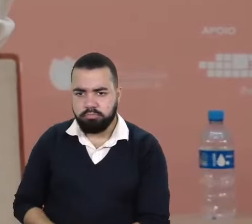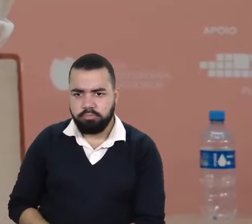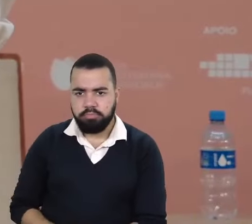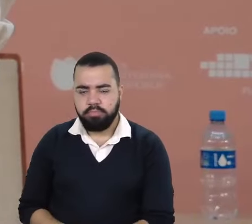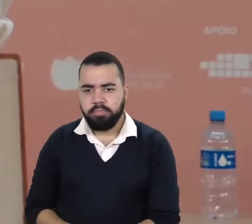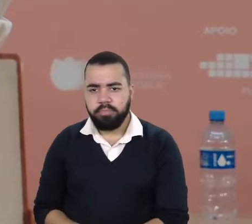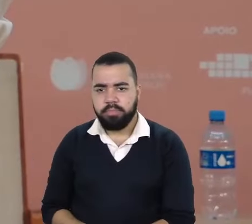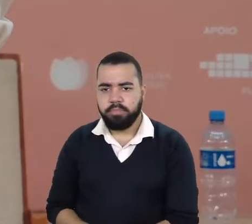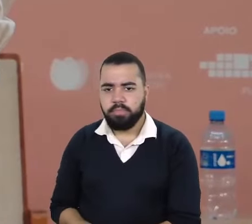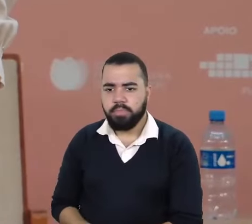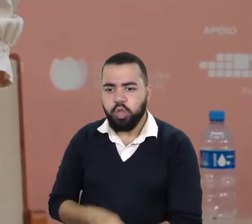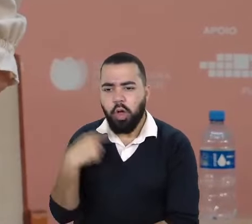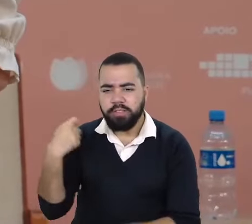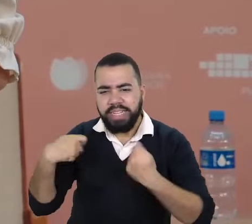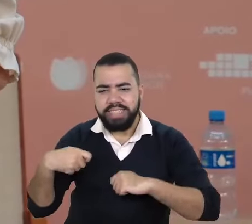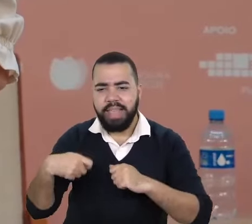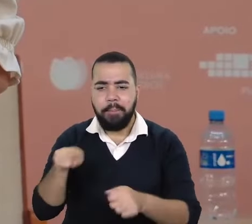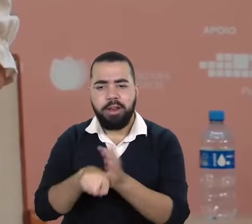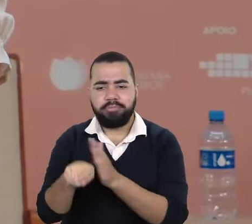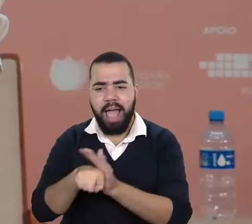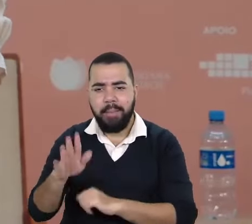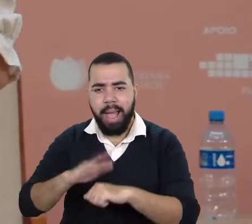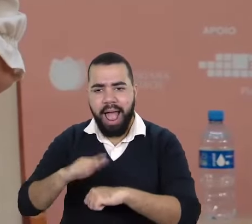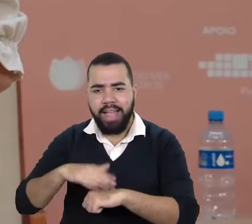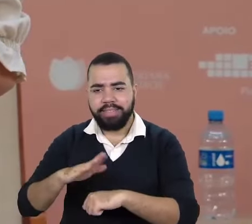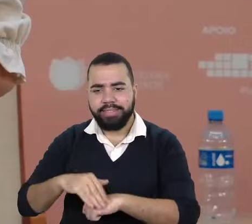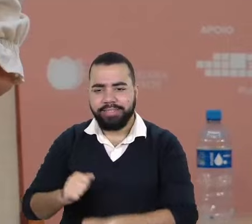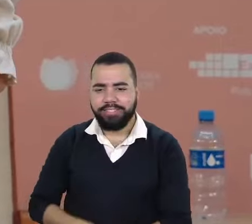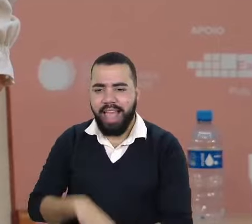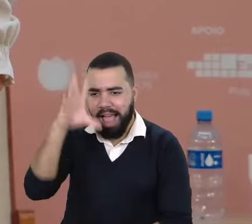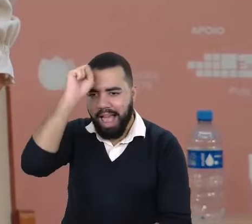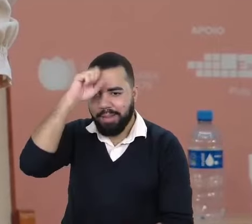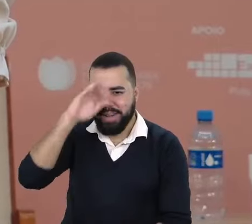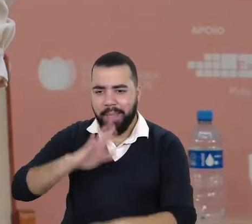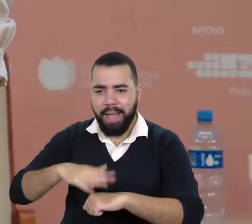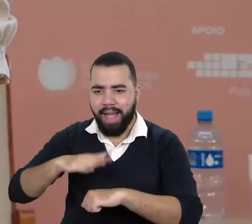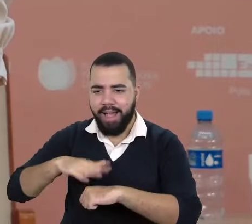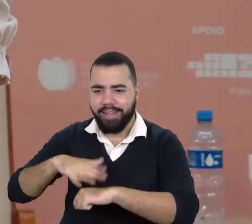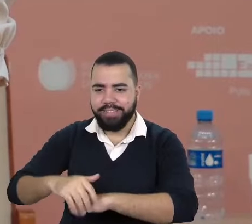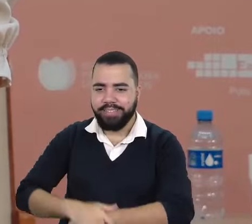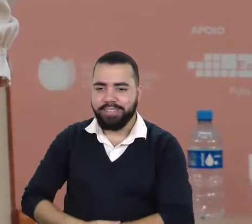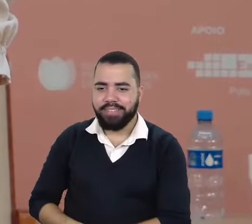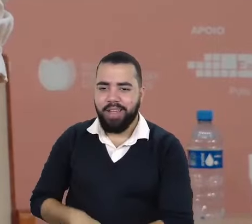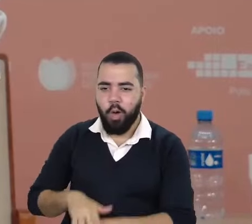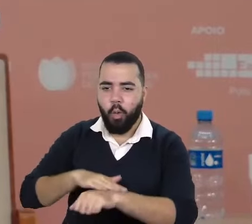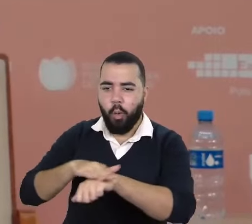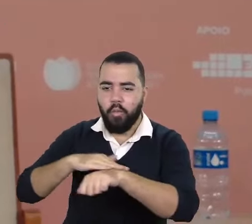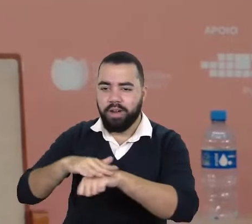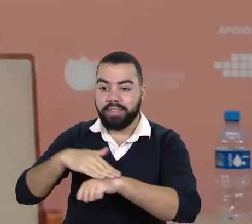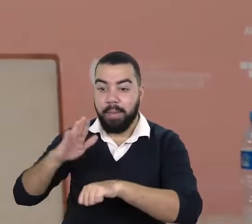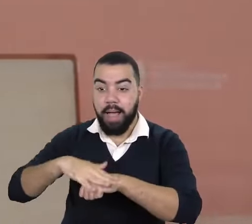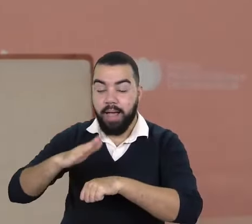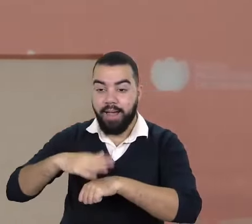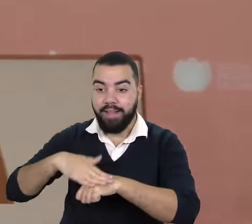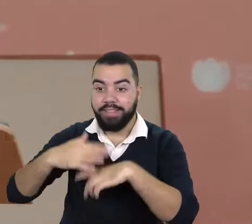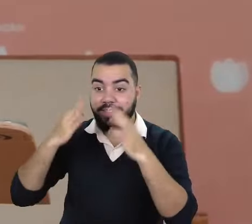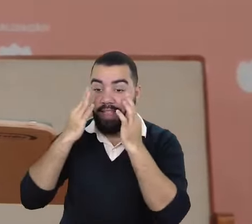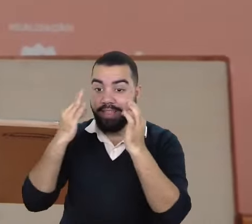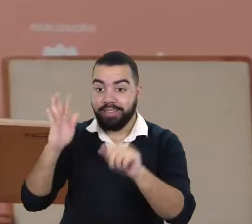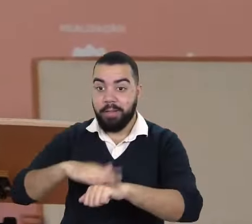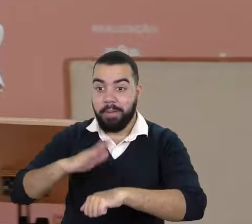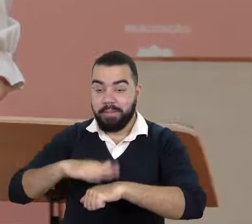Vamos perguntar bastante também? Vamos escutar bastante também? Vamos acolher bastante também? E para a esperança de